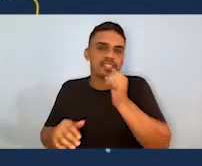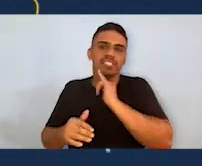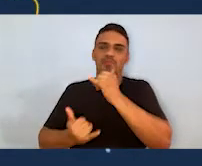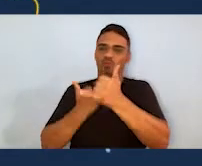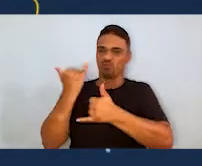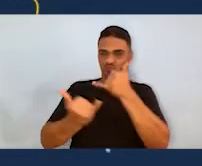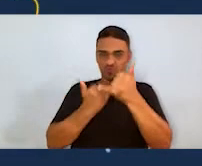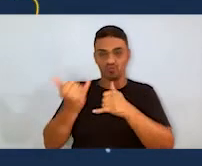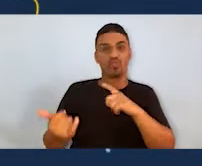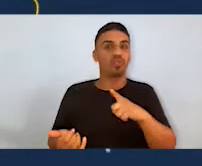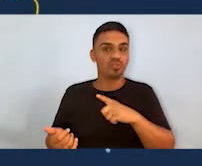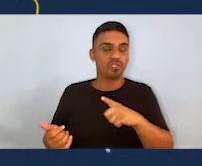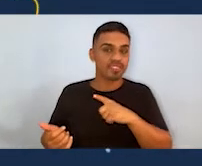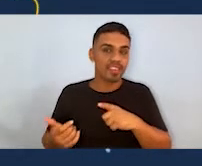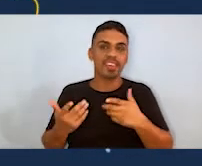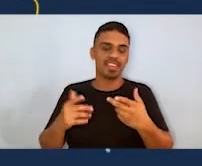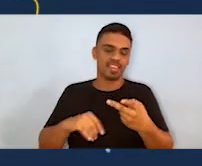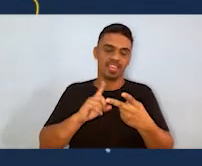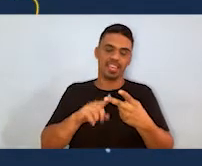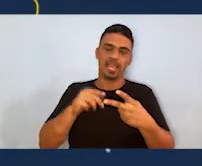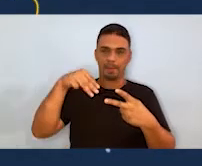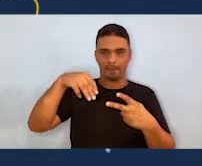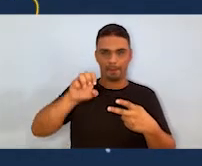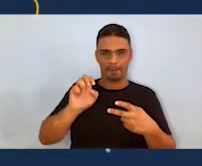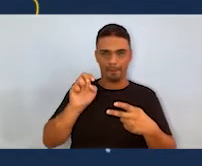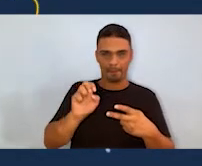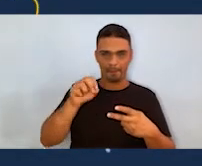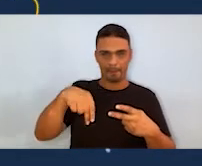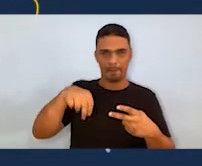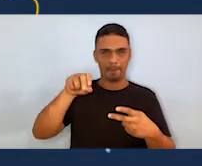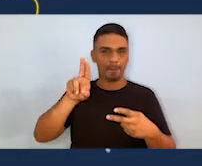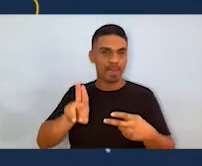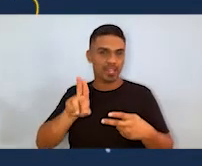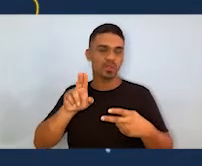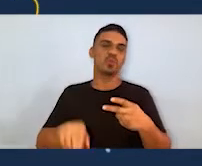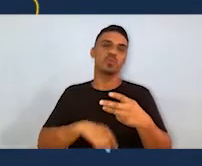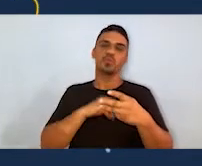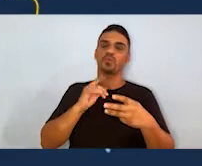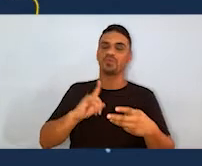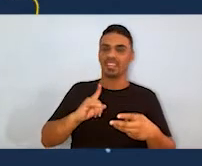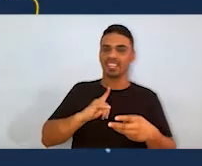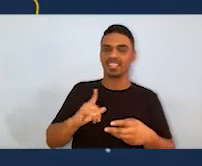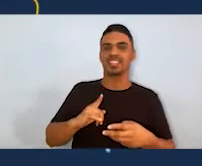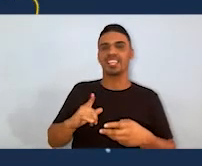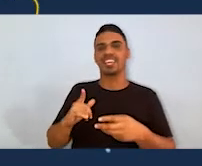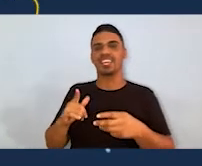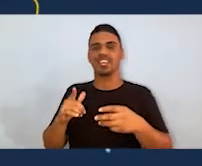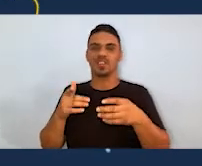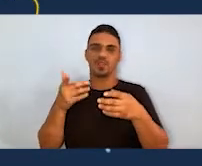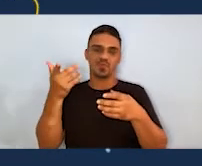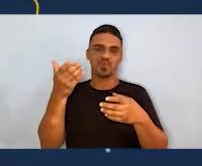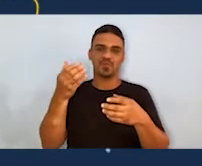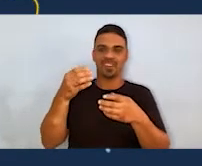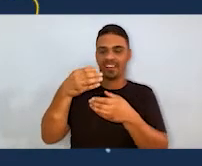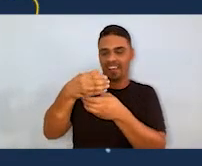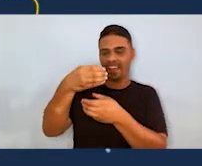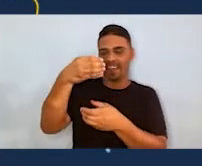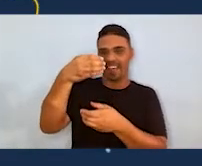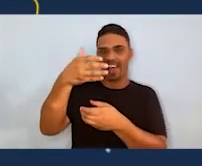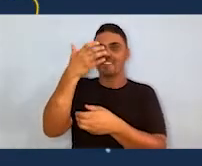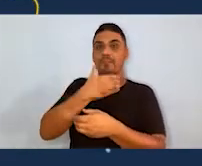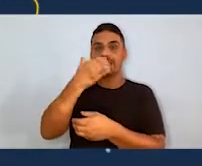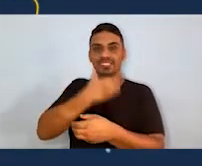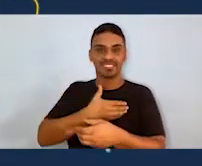um joguinho, você precisa você tem um menu, você vai ter lá um item que é a maçã, ou uma poção, uma garrafinha de